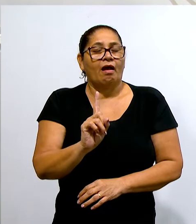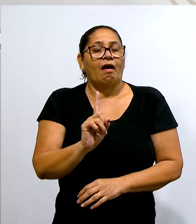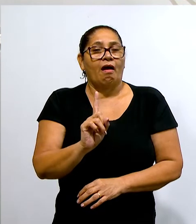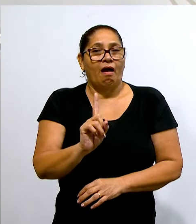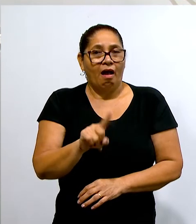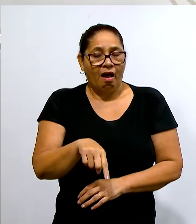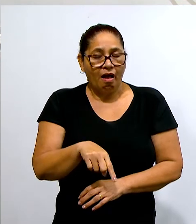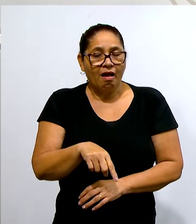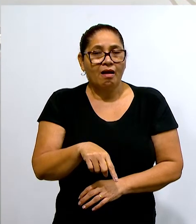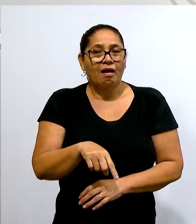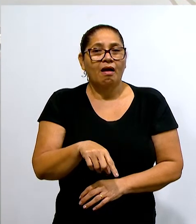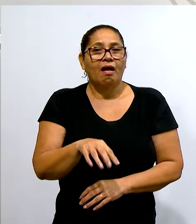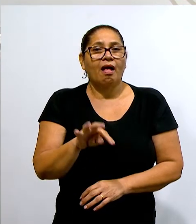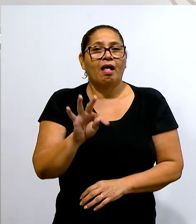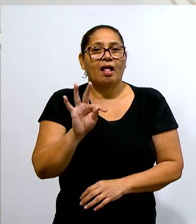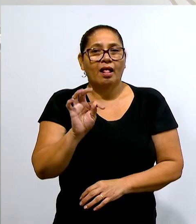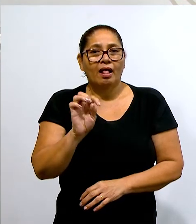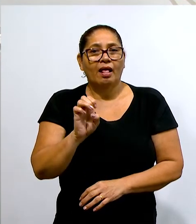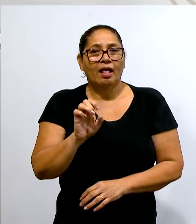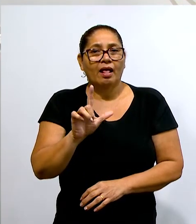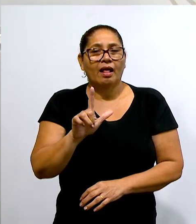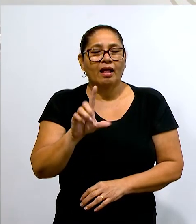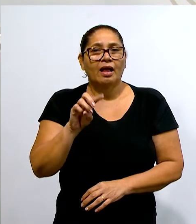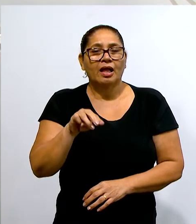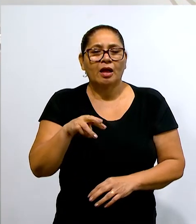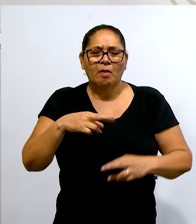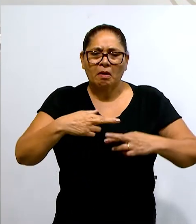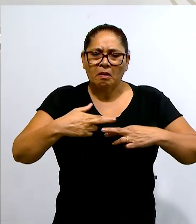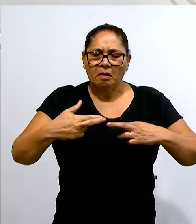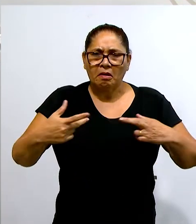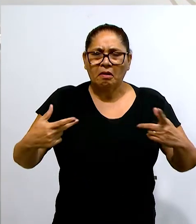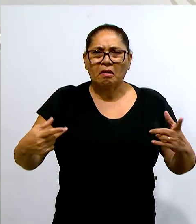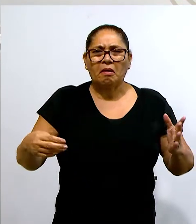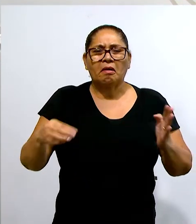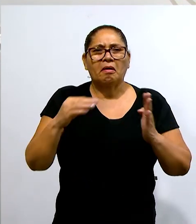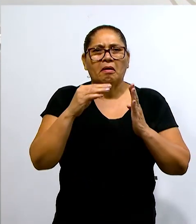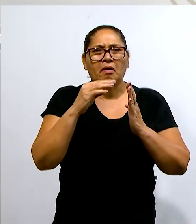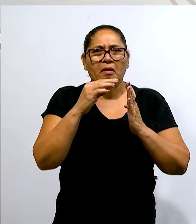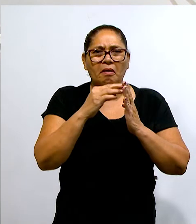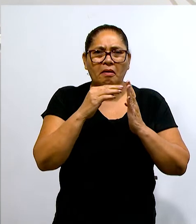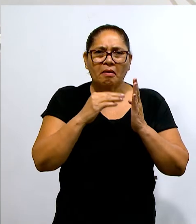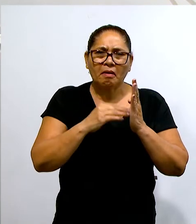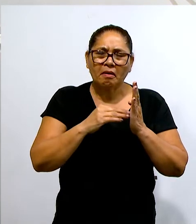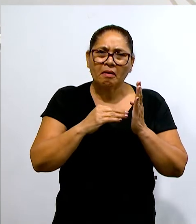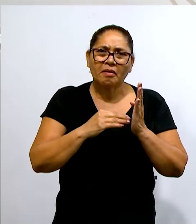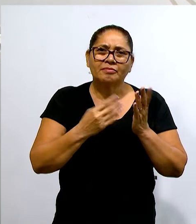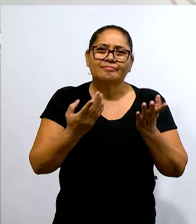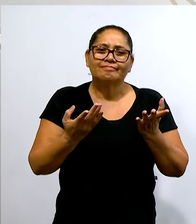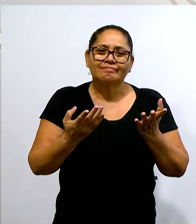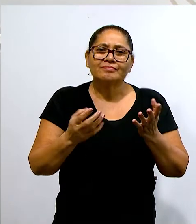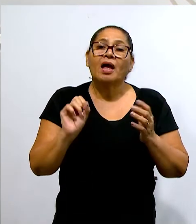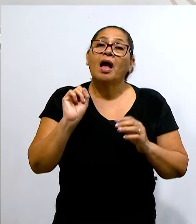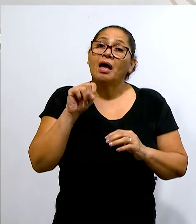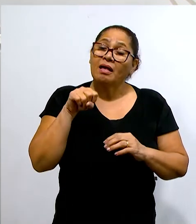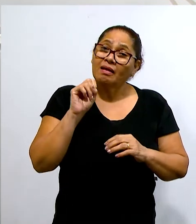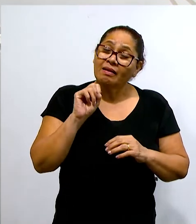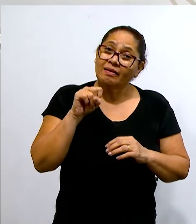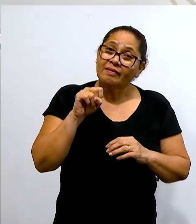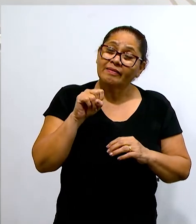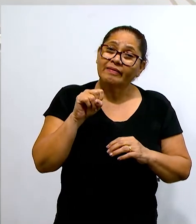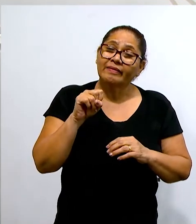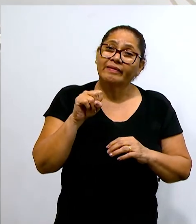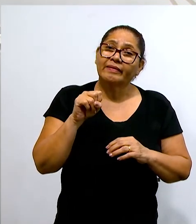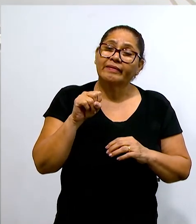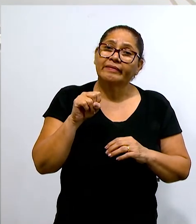Thelma, então eu lembrei que tem aquelas variáveis lá metodológicas. Sim, porque lá na psicologia